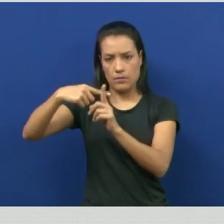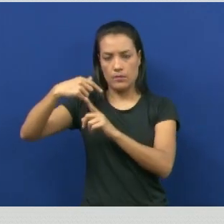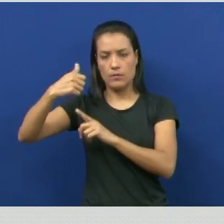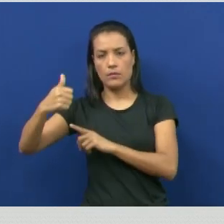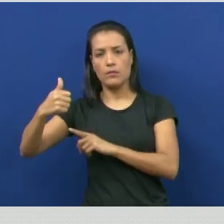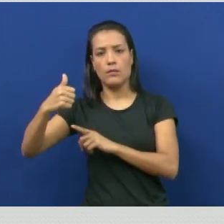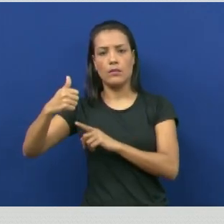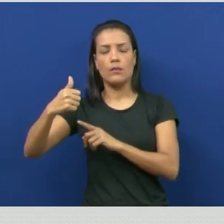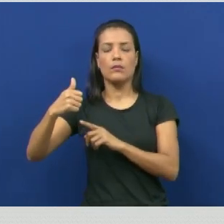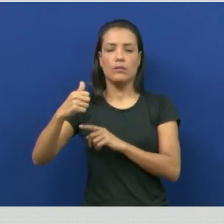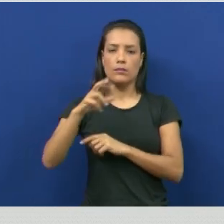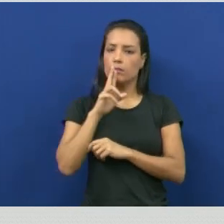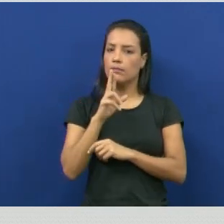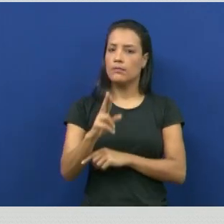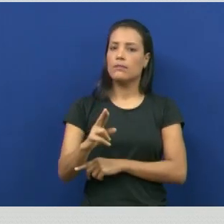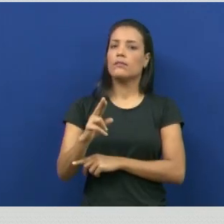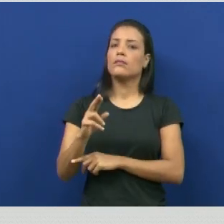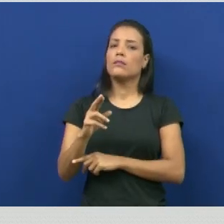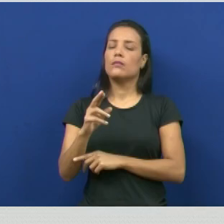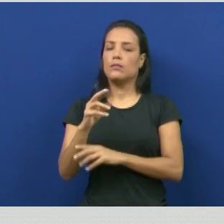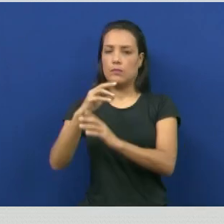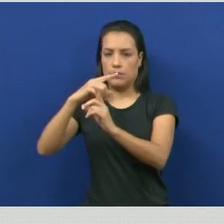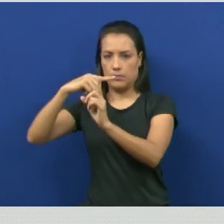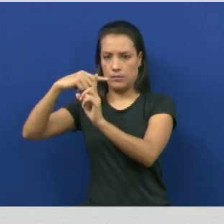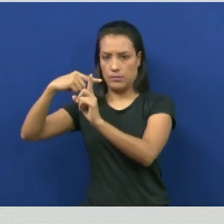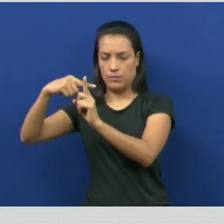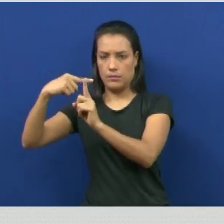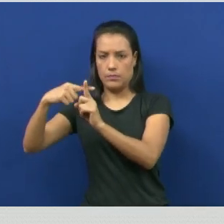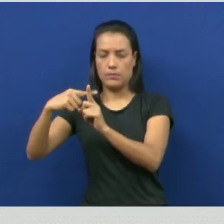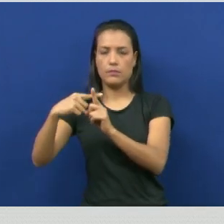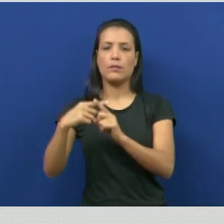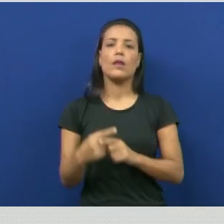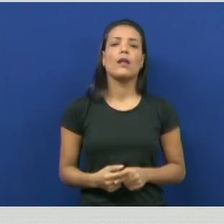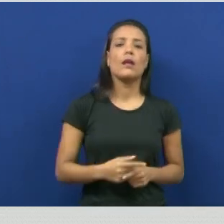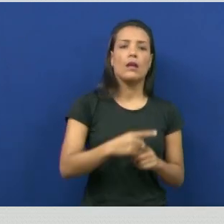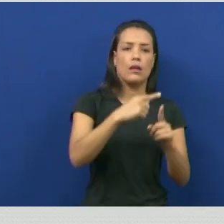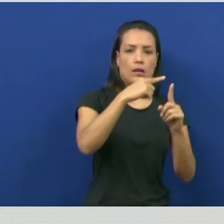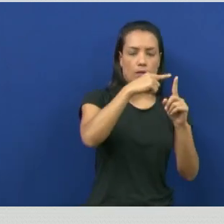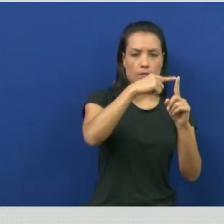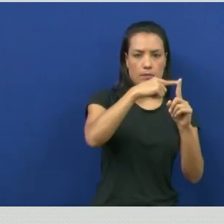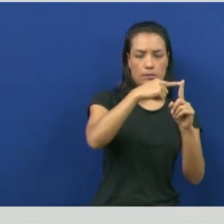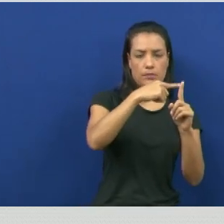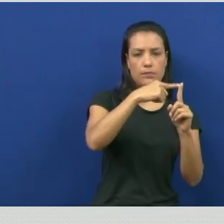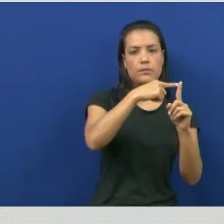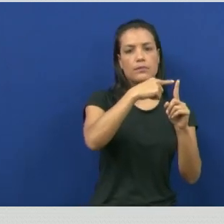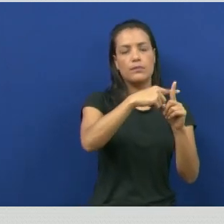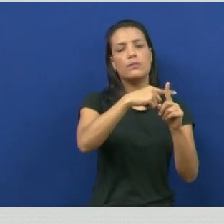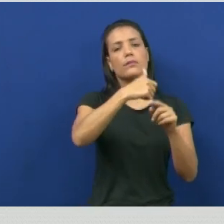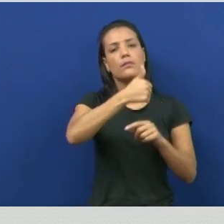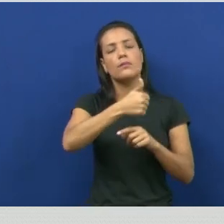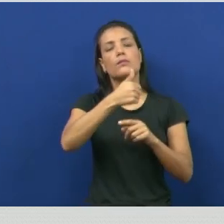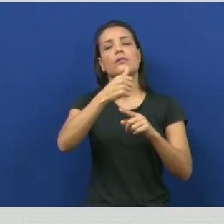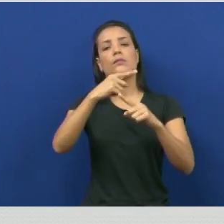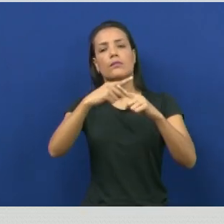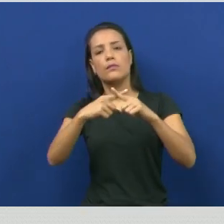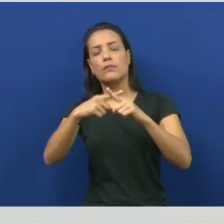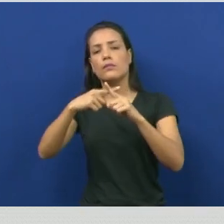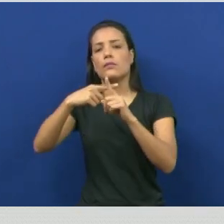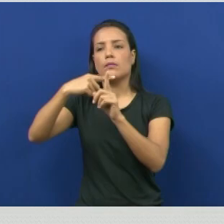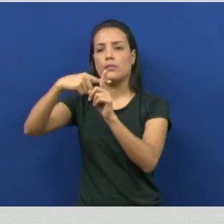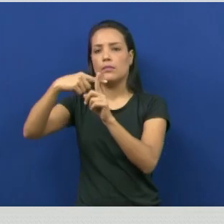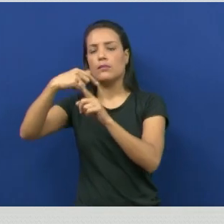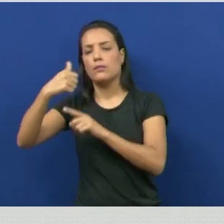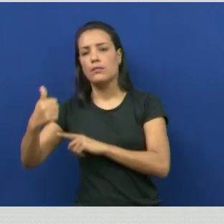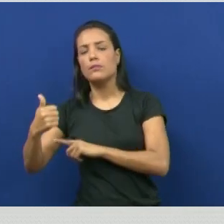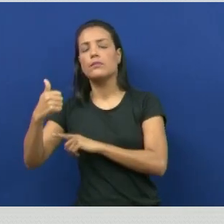mundo positivo. Sinais iguais, todo mundo positivo. Mais 1 vezes menos 1 é igual a menos 1. Lembra que ele falou